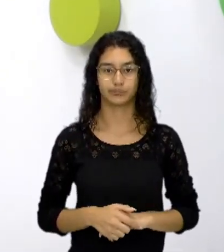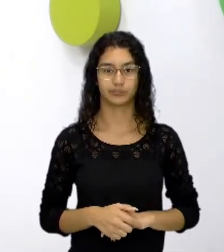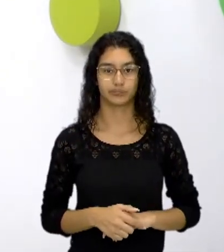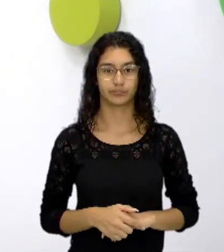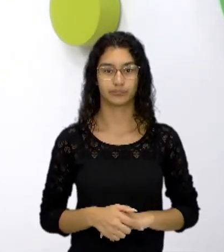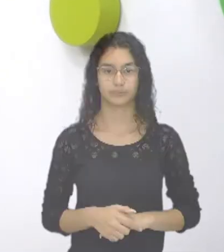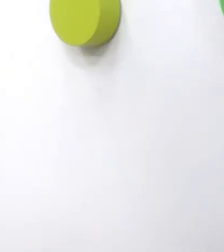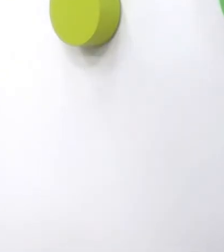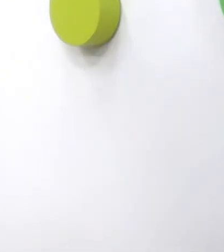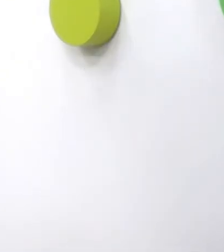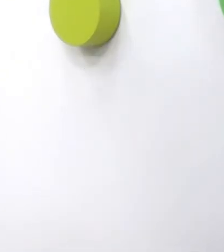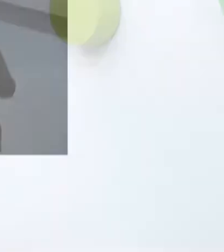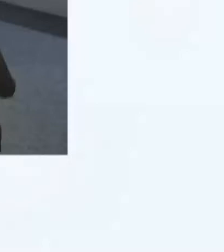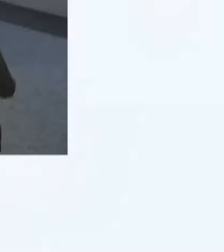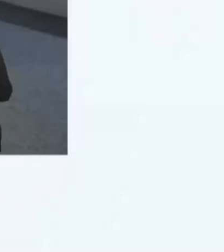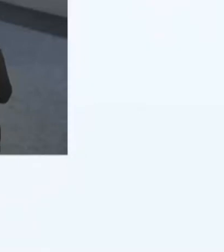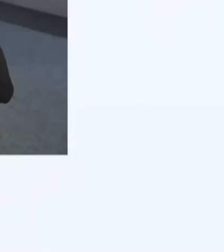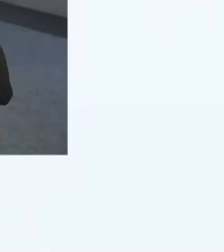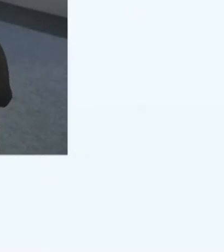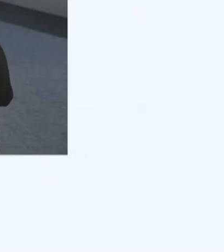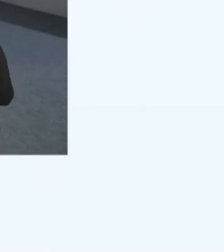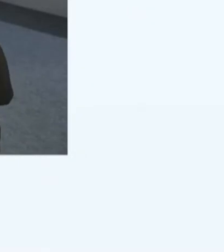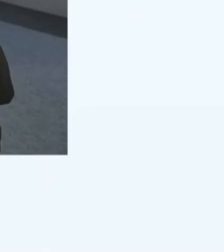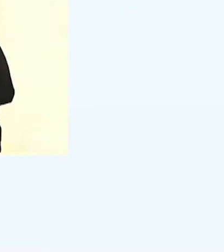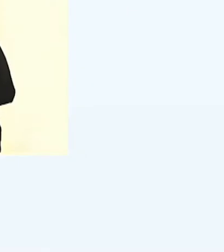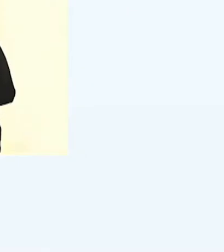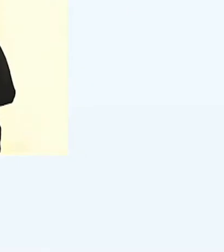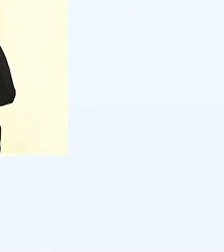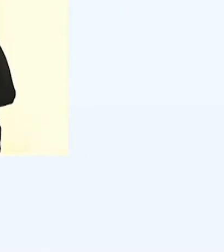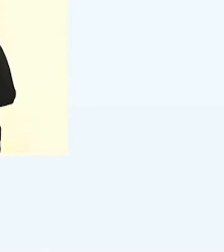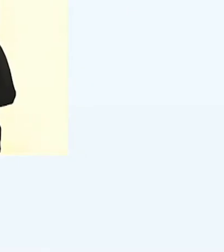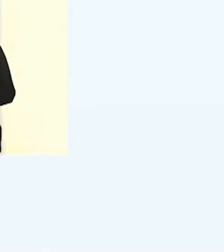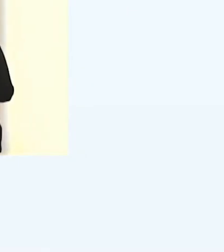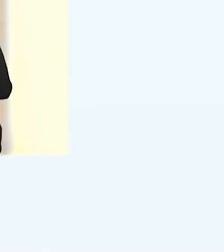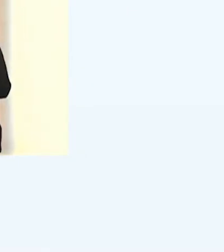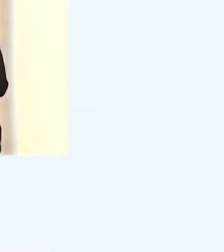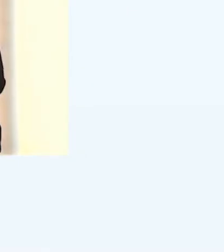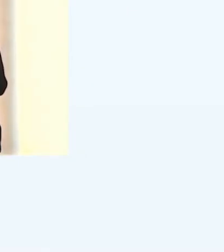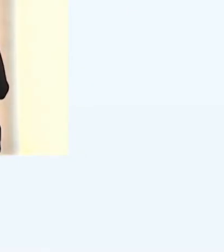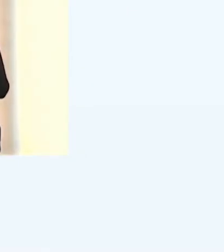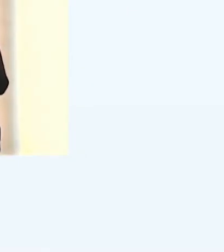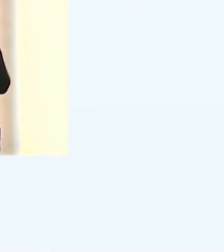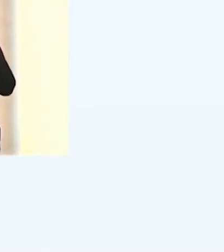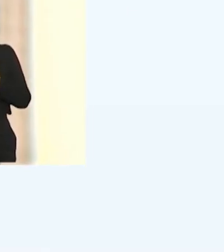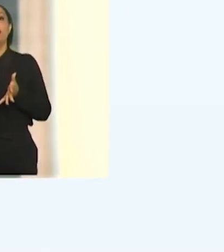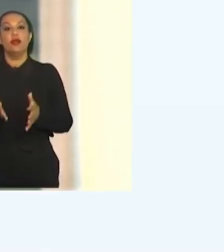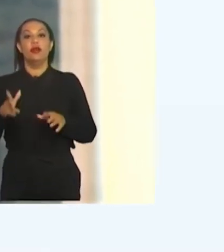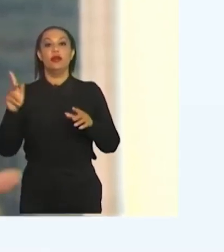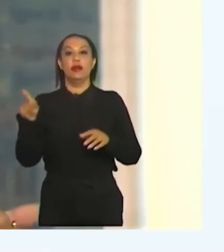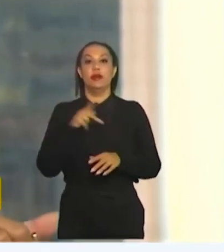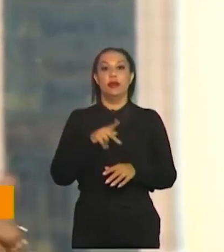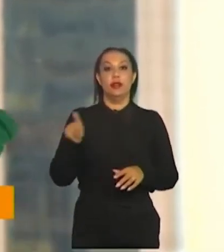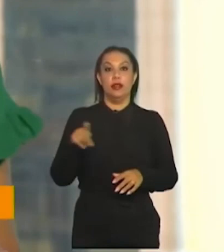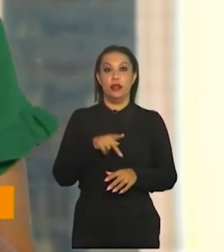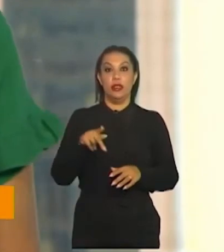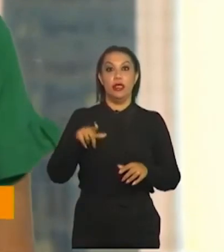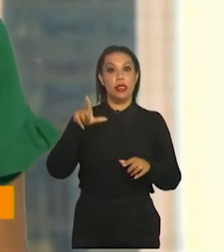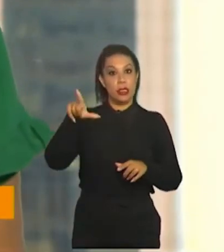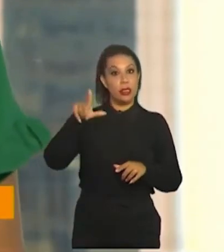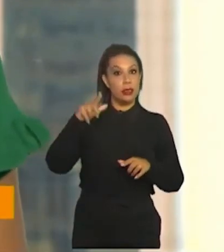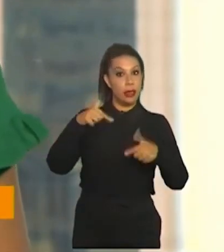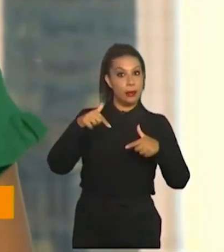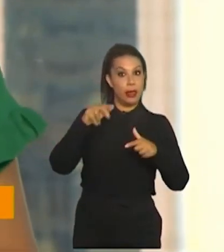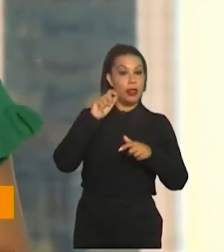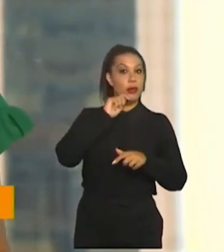Estrangeiros estrangeiros que atuam na Ucrânia e na